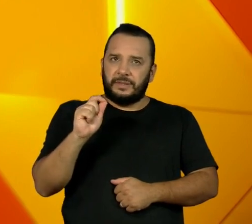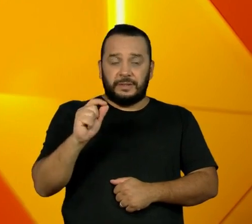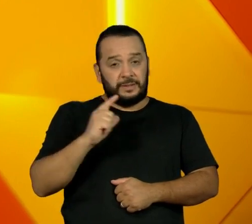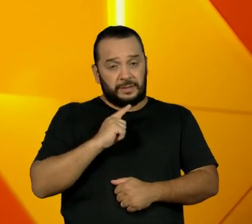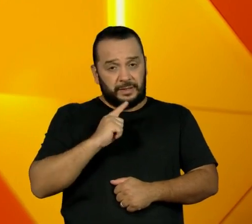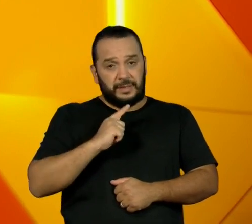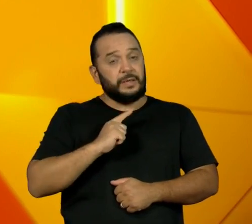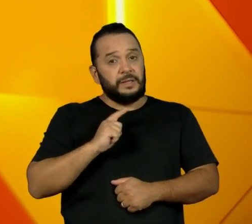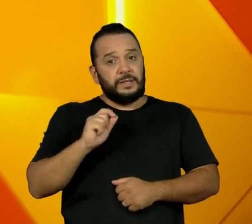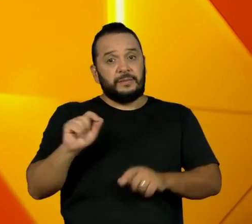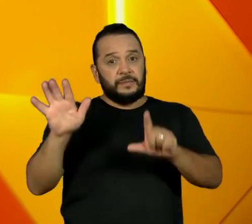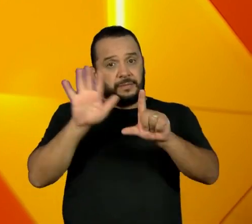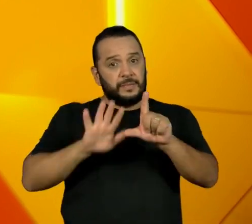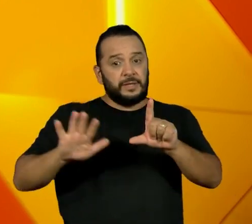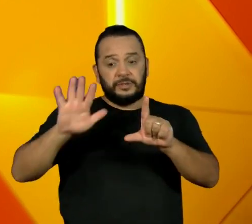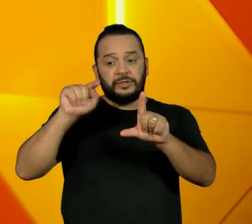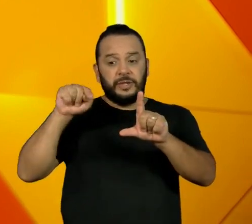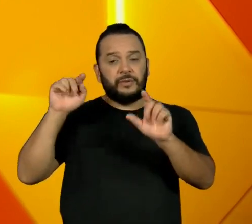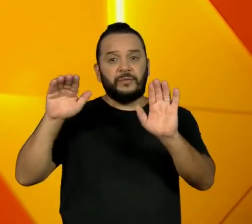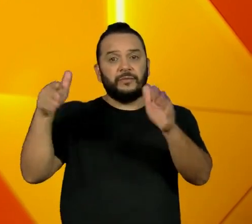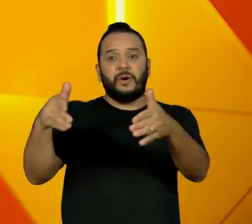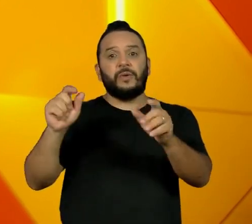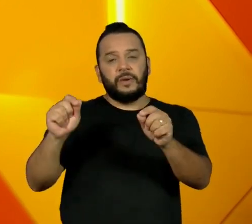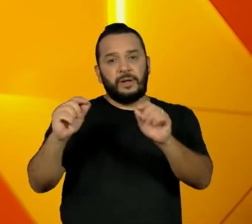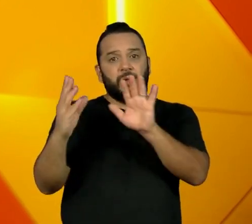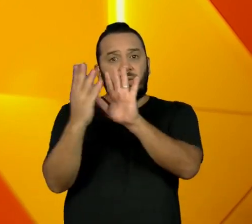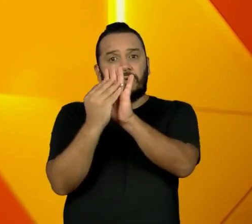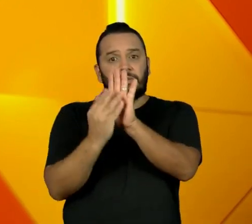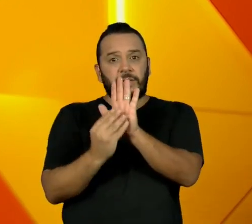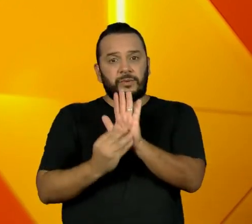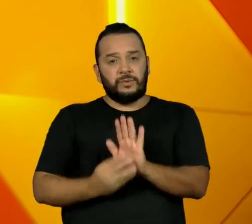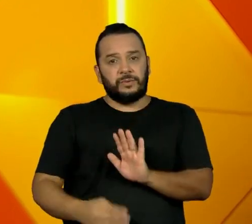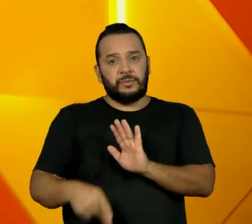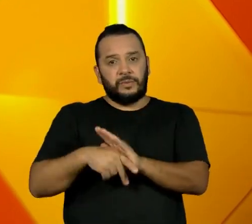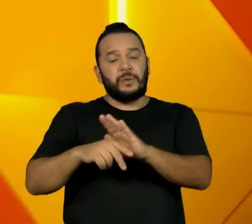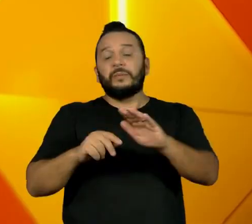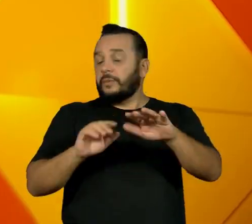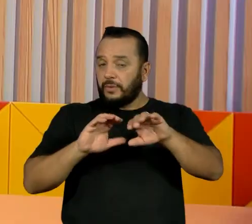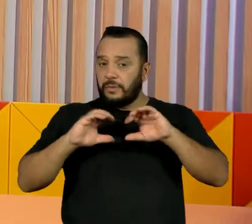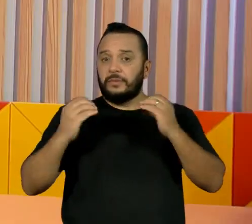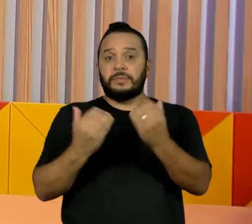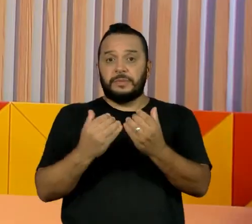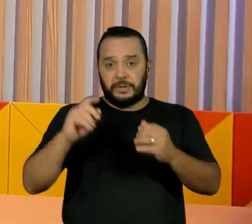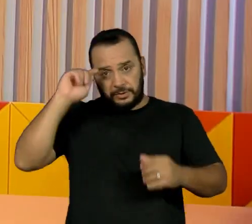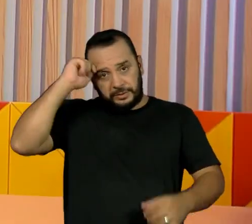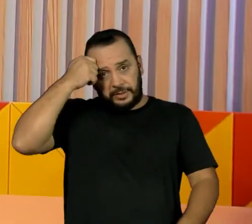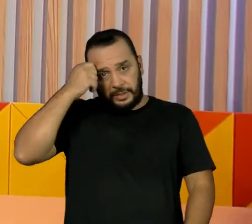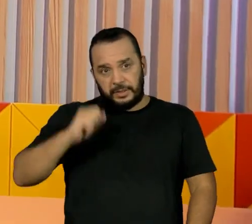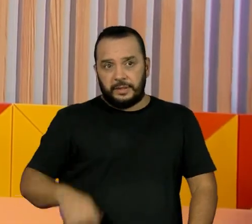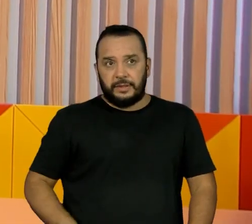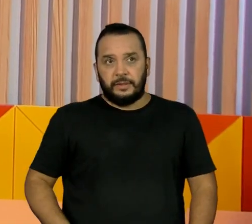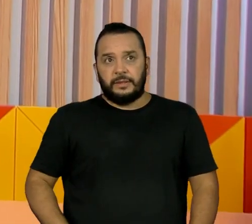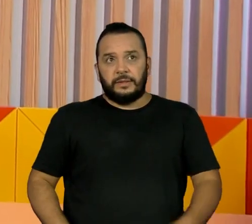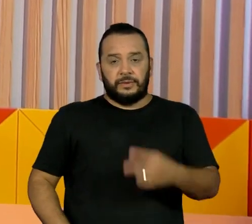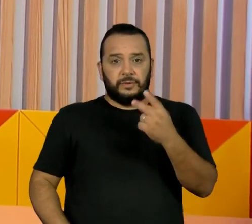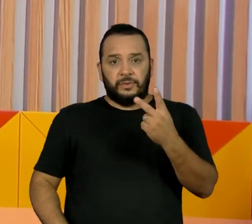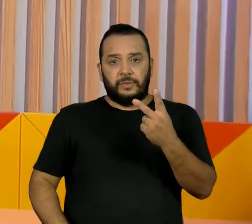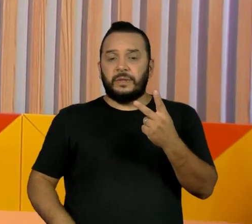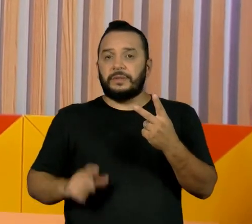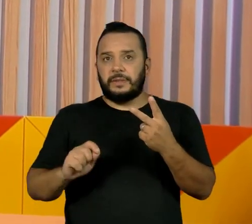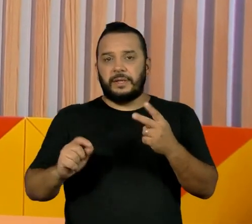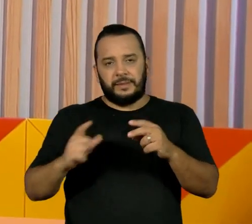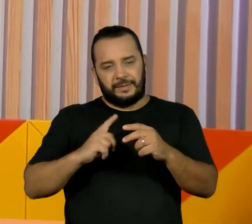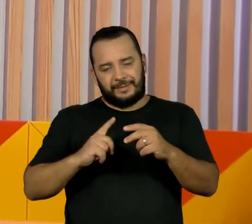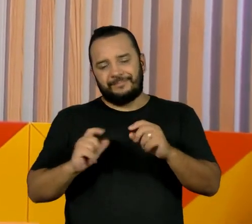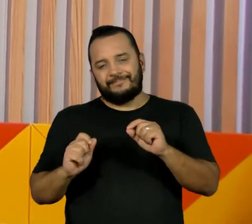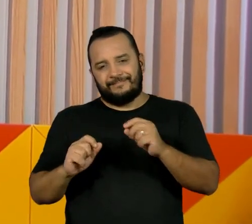portais dedicados exclusivamente a um conteúdo direcionado para a comunidade negra. 2 exemplos são O Mundo